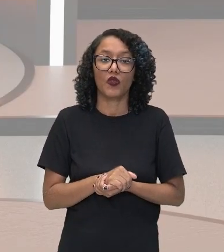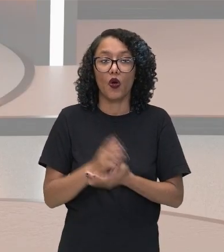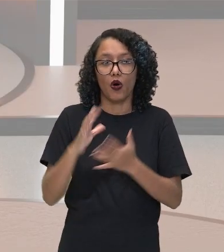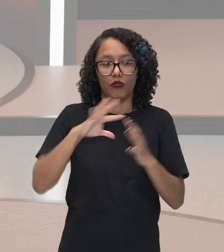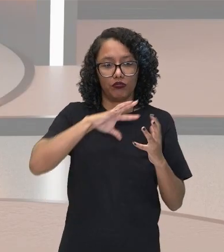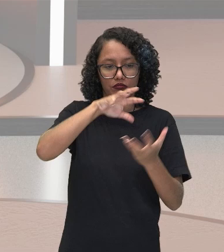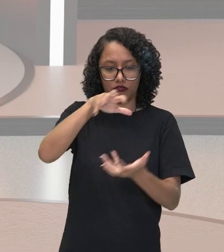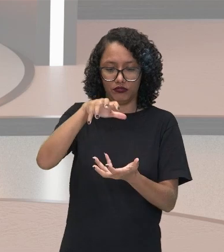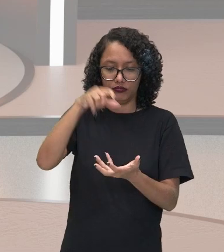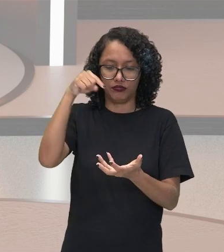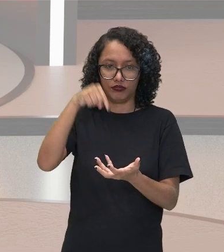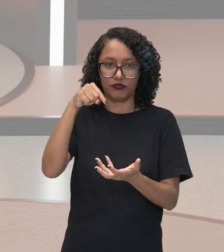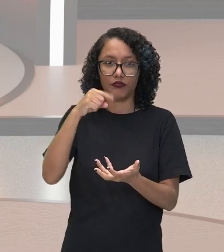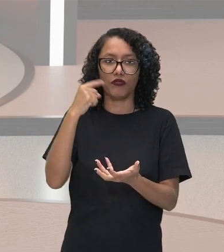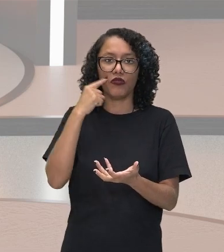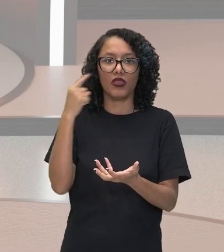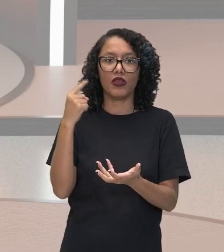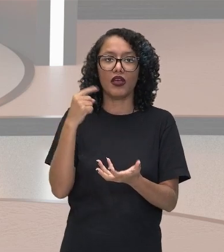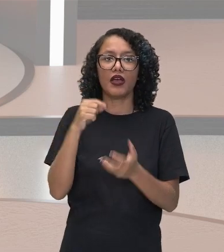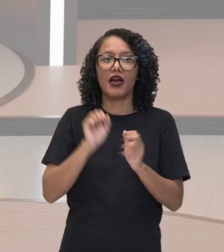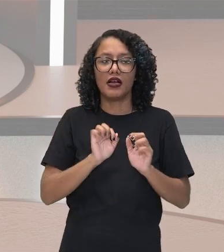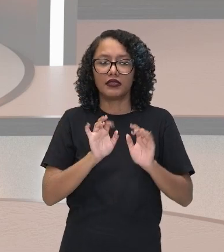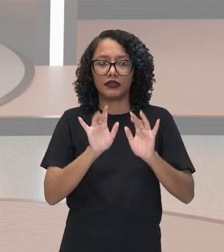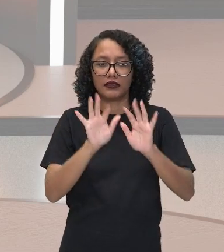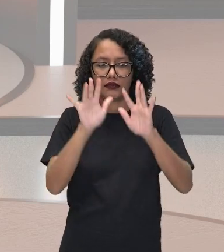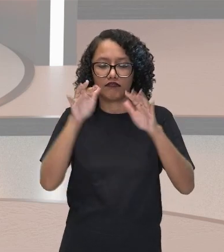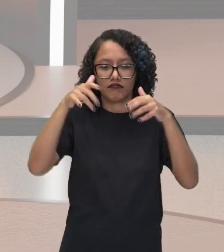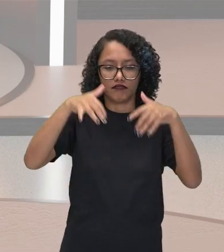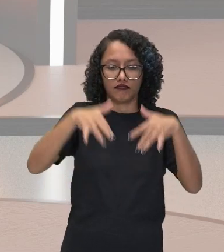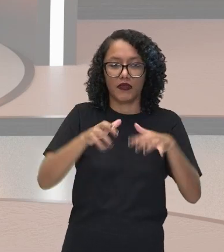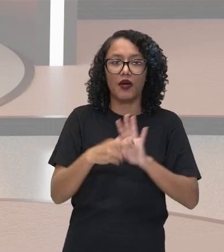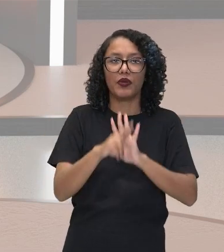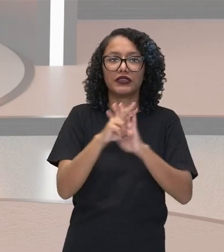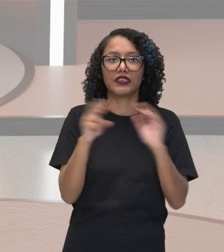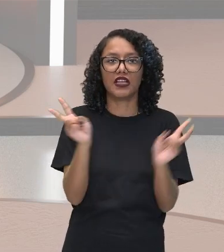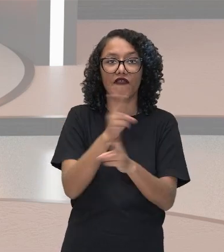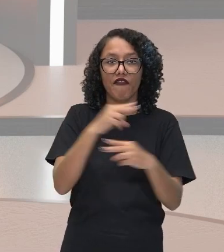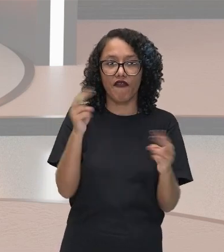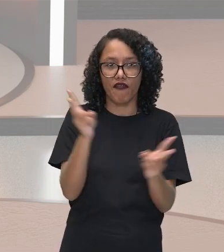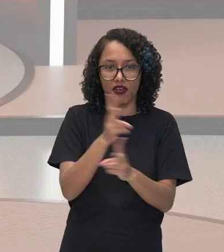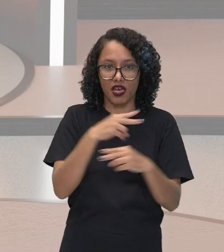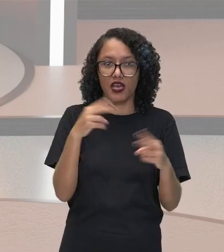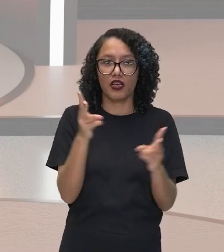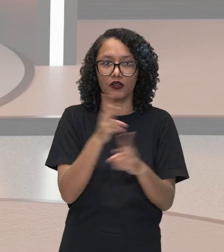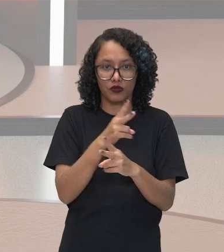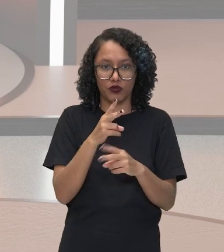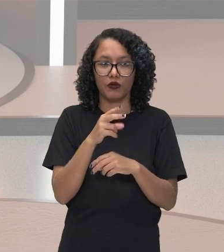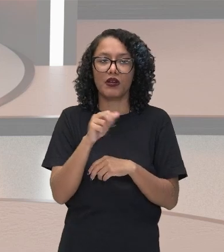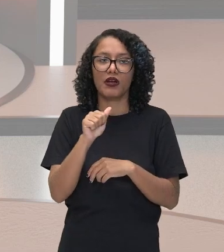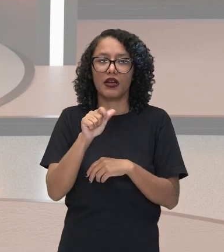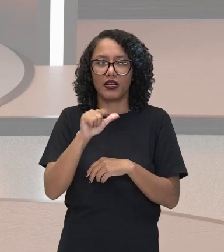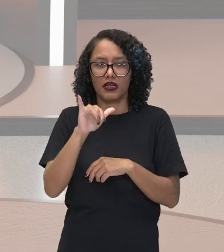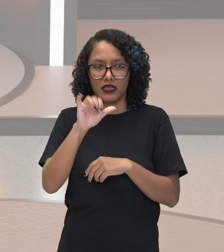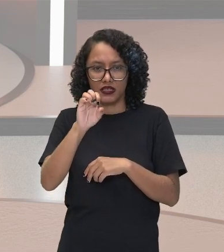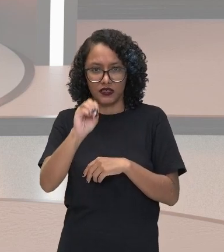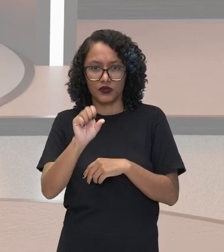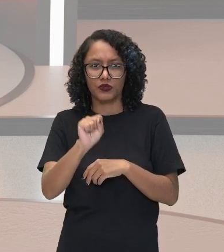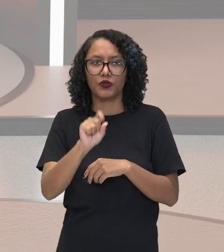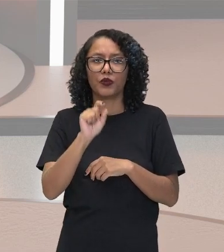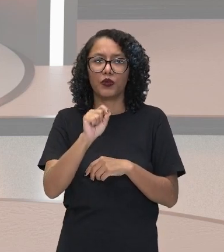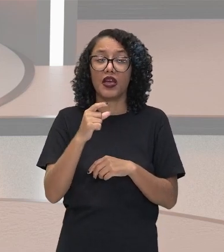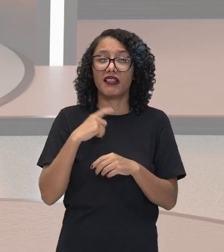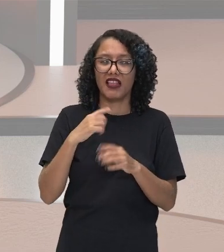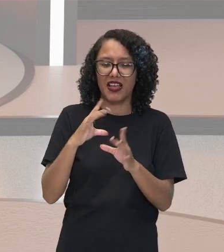Terra e essas setinhas representam os ventos alísios. Os ventos alísios são aqueles ventos que carregam